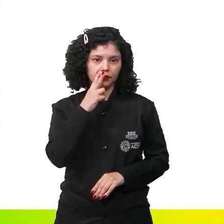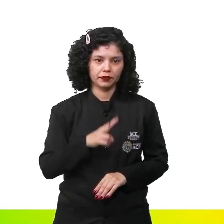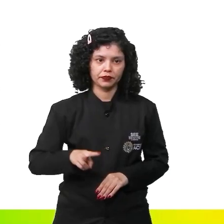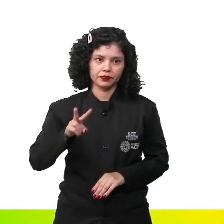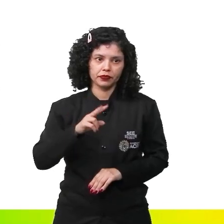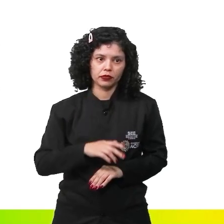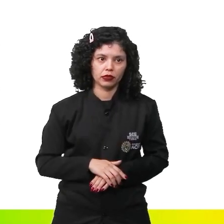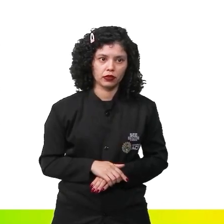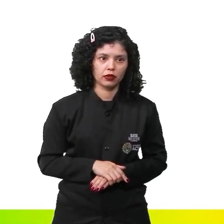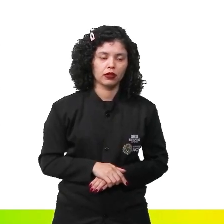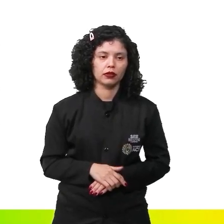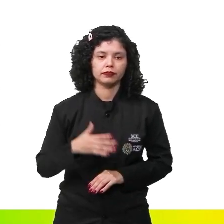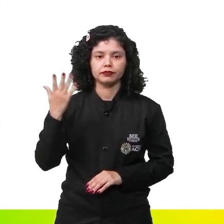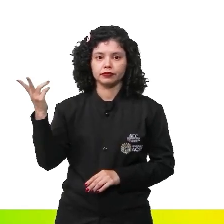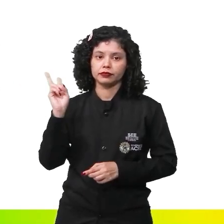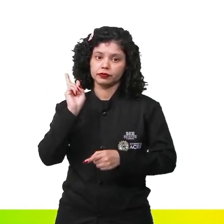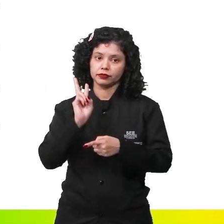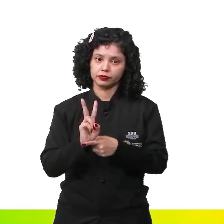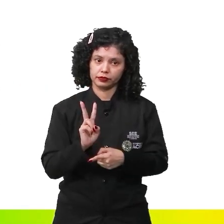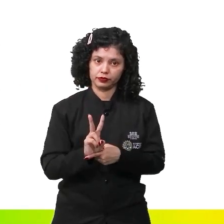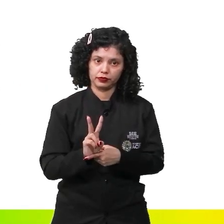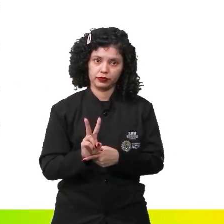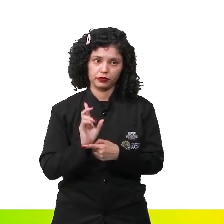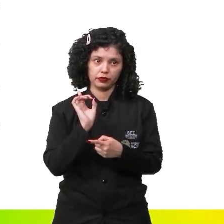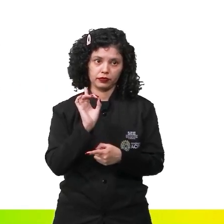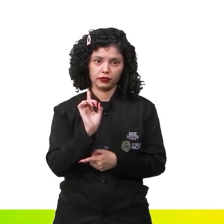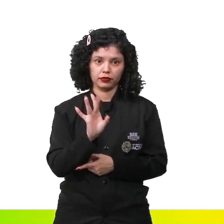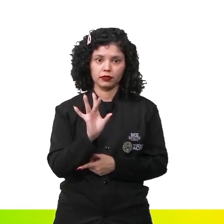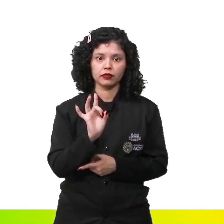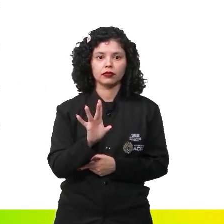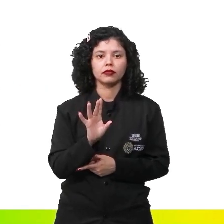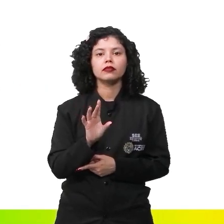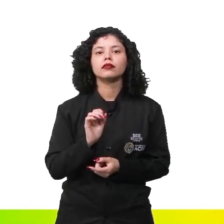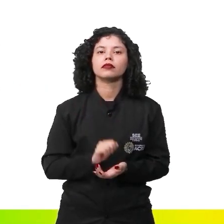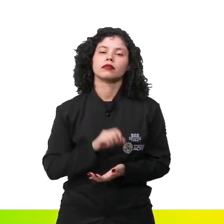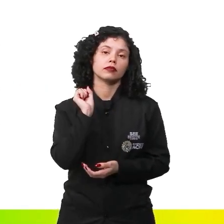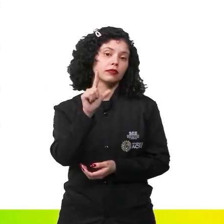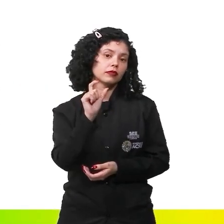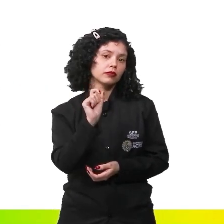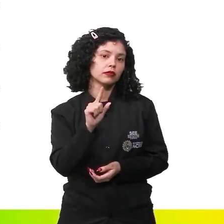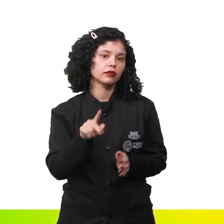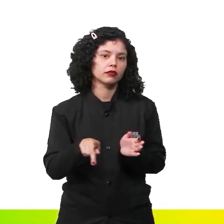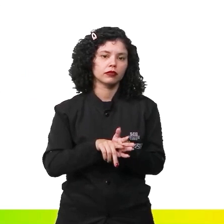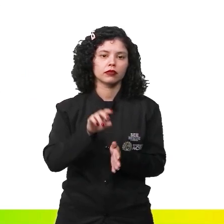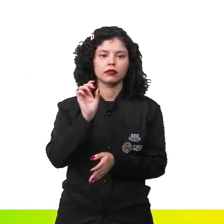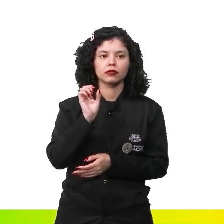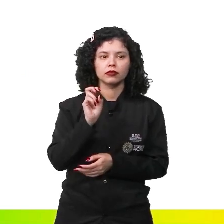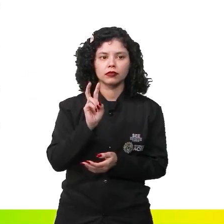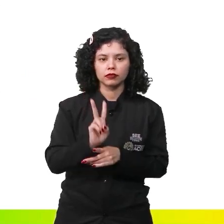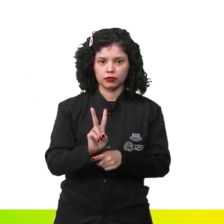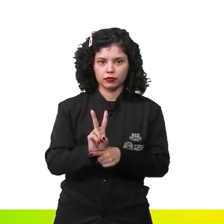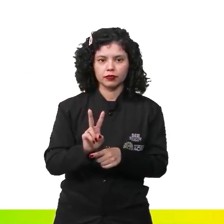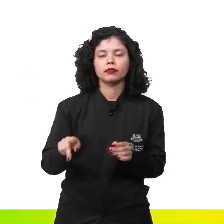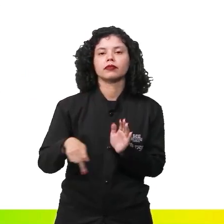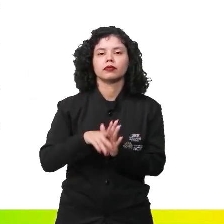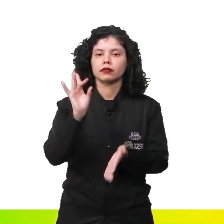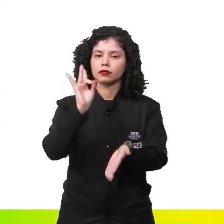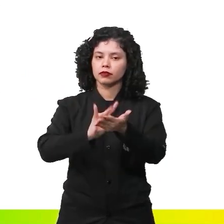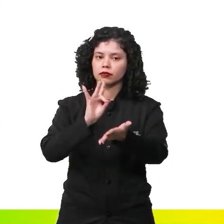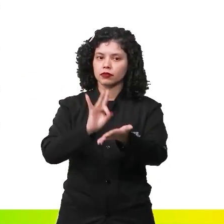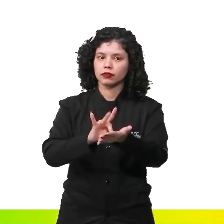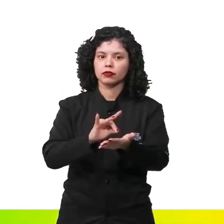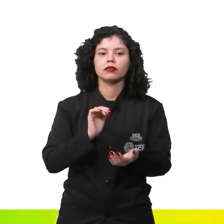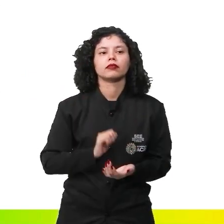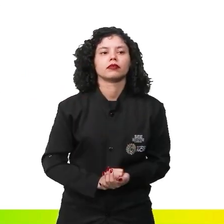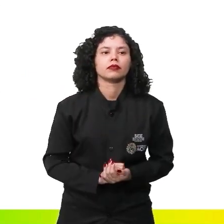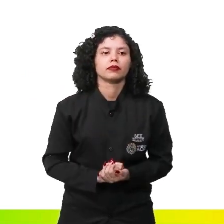tela. Acompanhem. Em azul, verdadeira. Para Emile Durkheim, como eu considerei